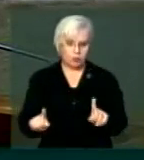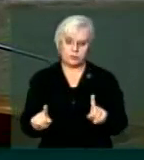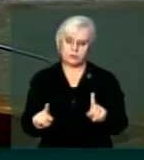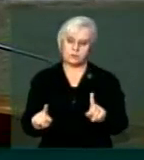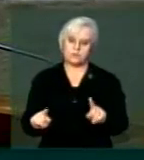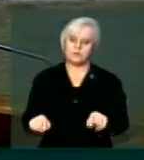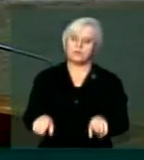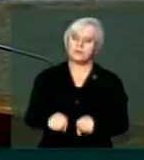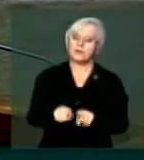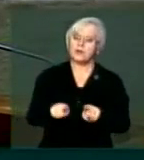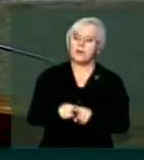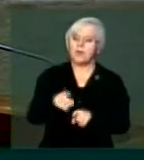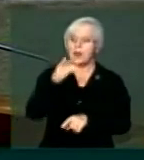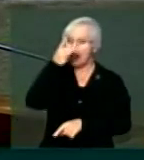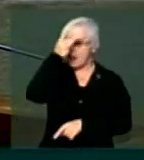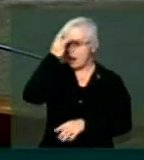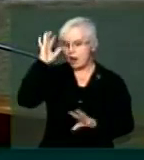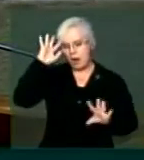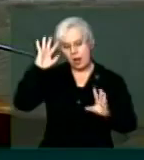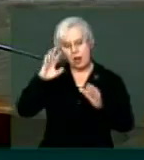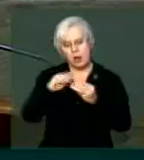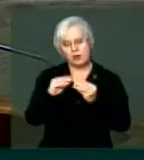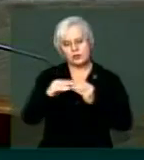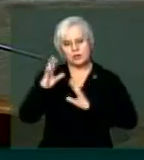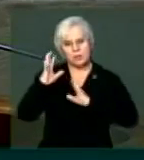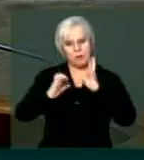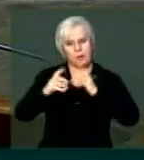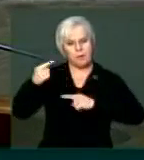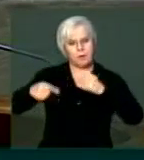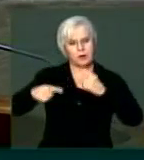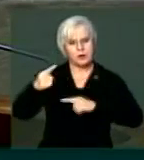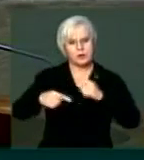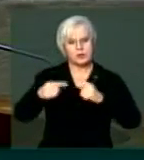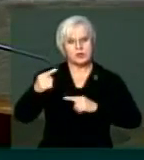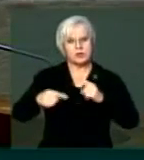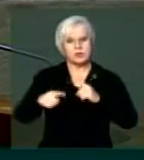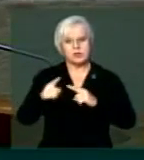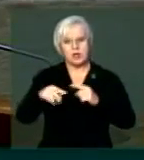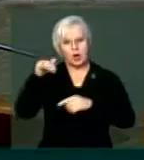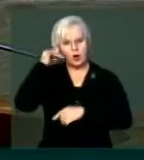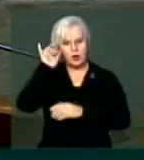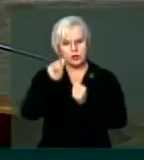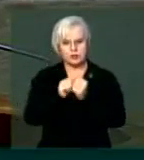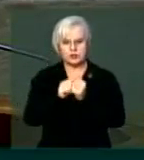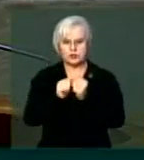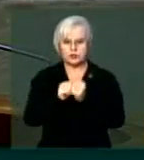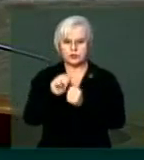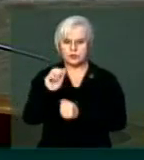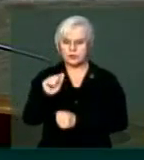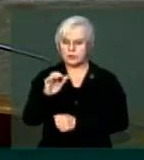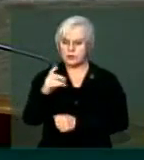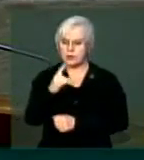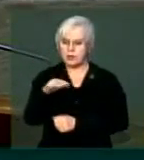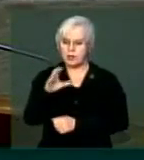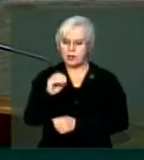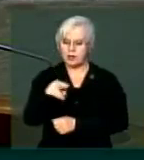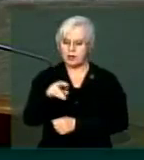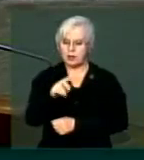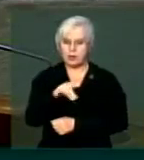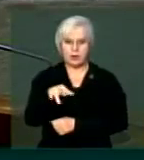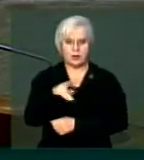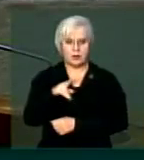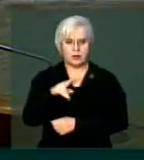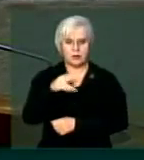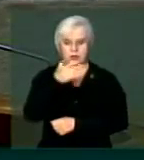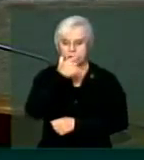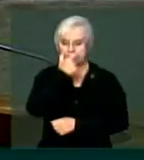a lógica do embate ruralista com a candidatura Aécio Neves, isso eu tenho certeza. Mas nós fomos oposição